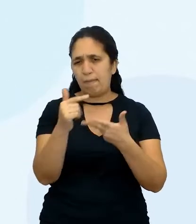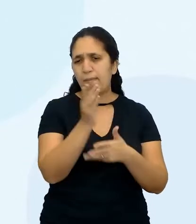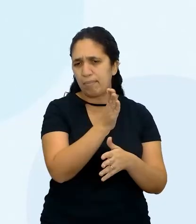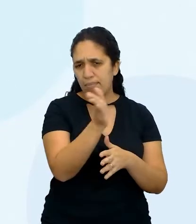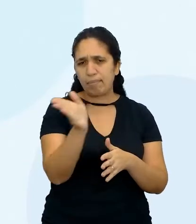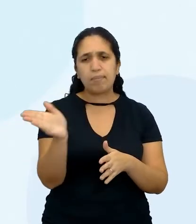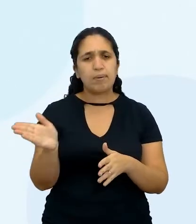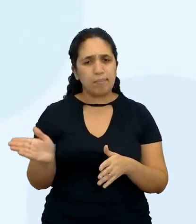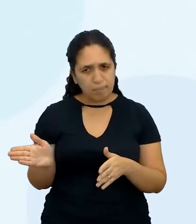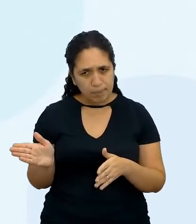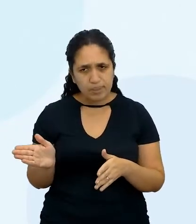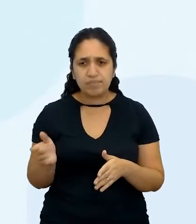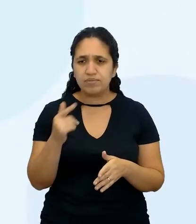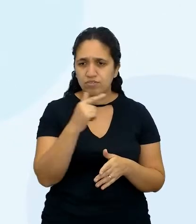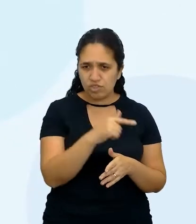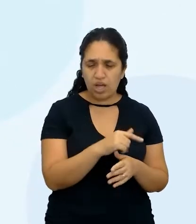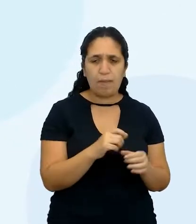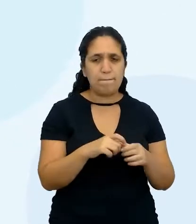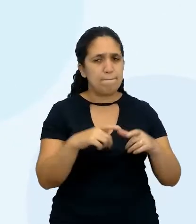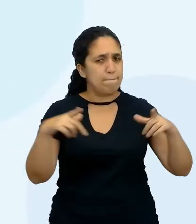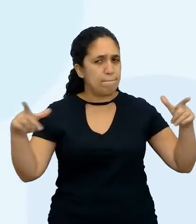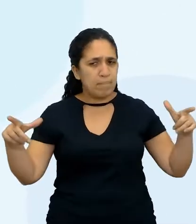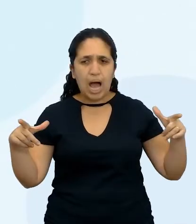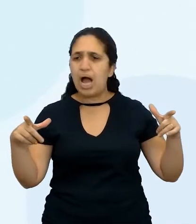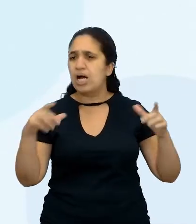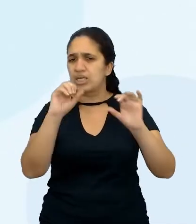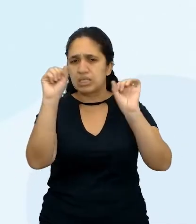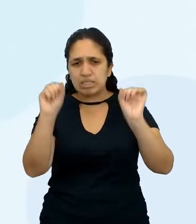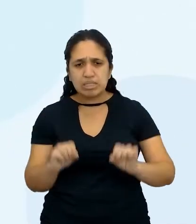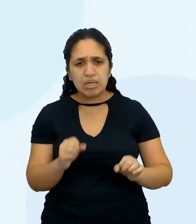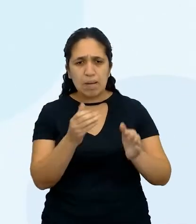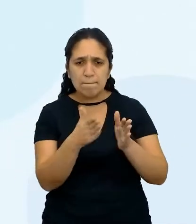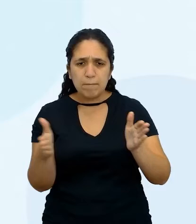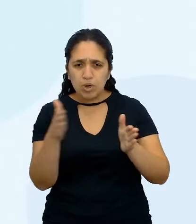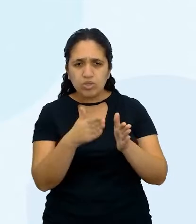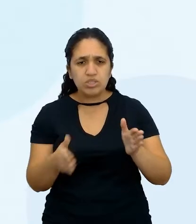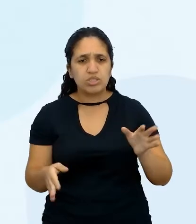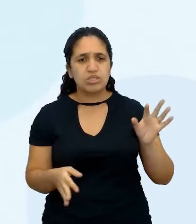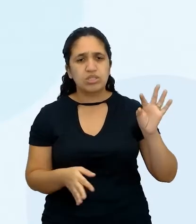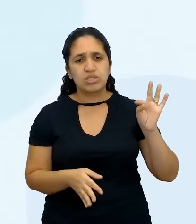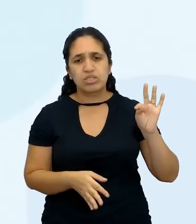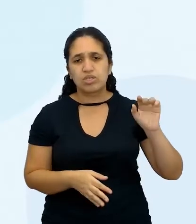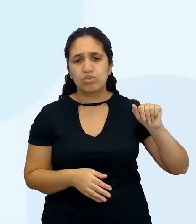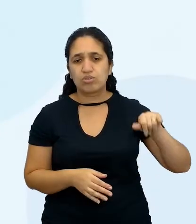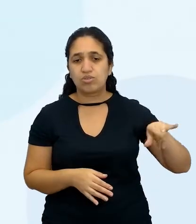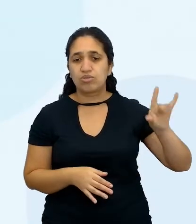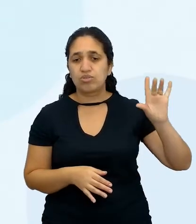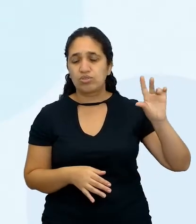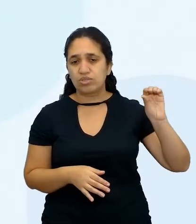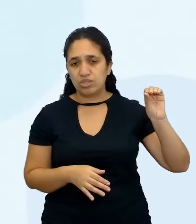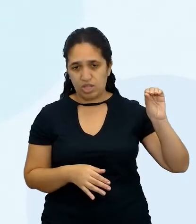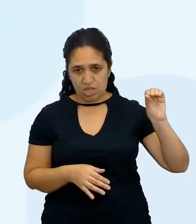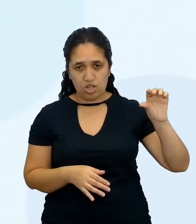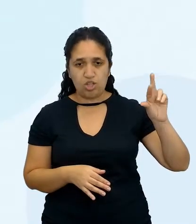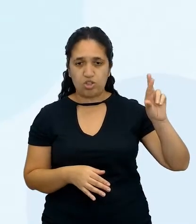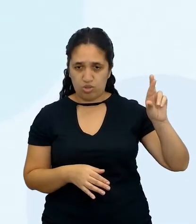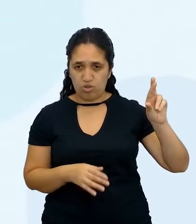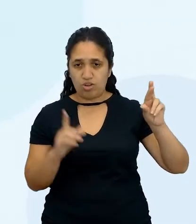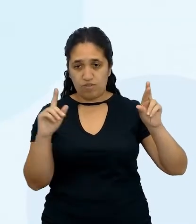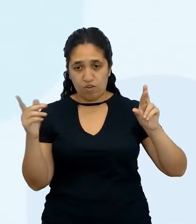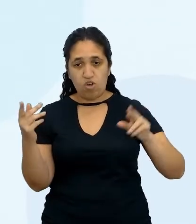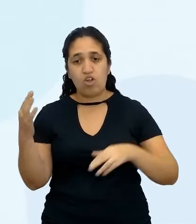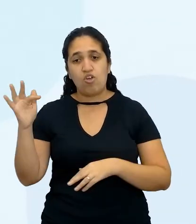princípios aplicados à maximização do sistema de produção do Taylorismo foram utilizados por Henry